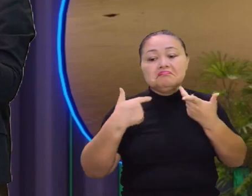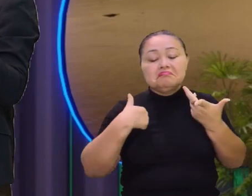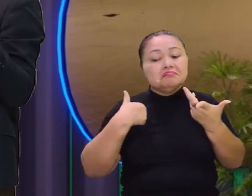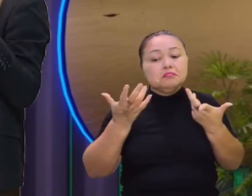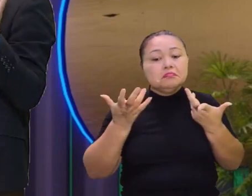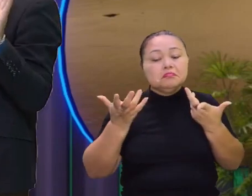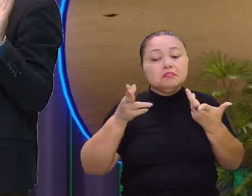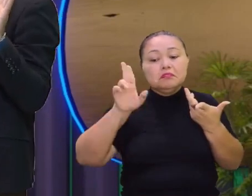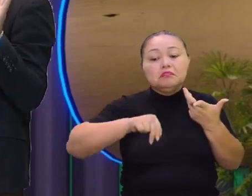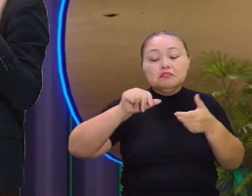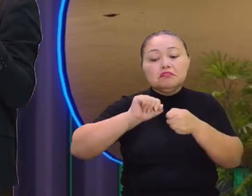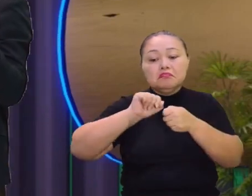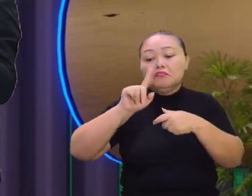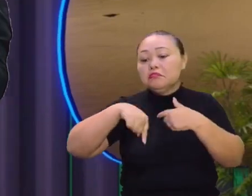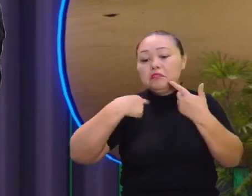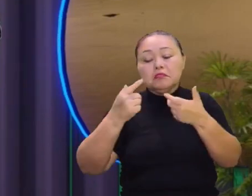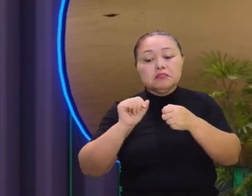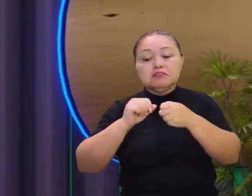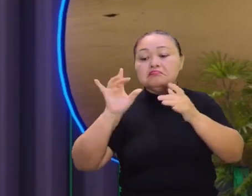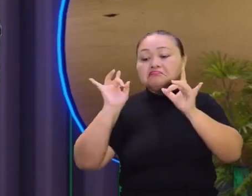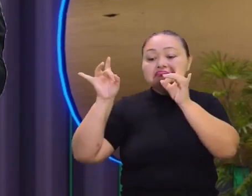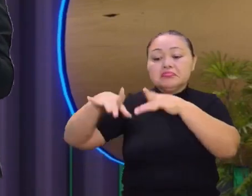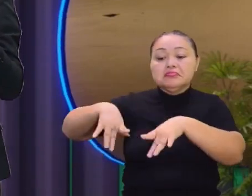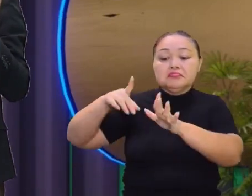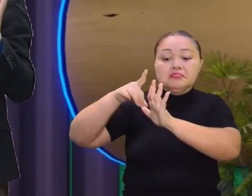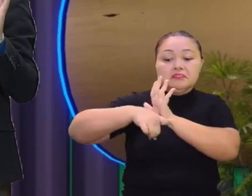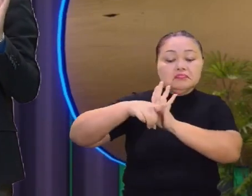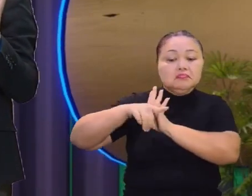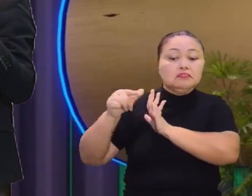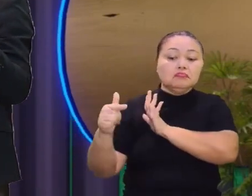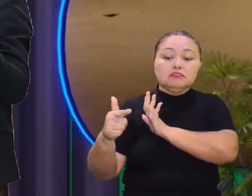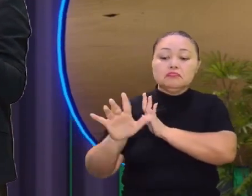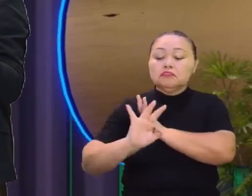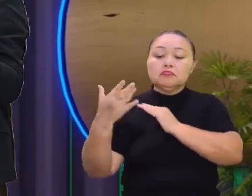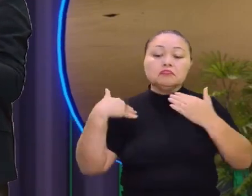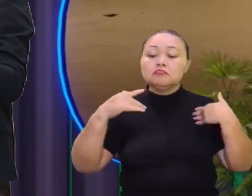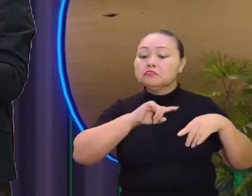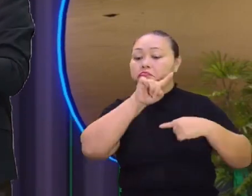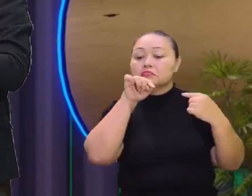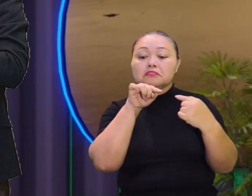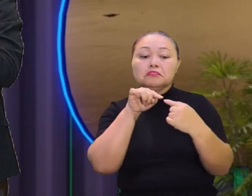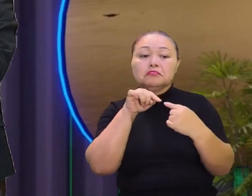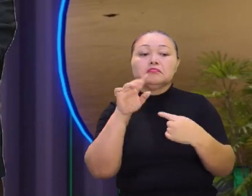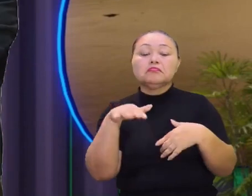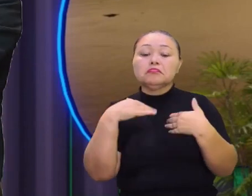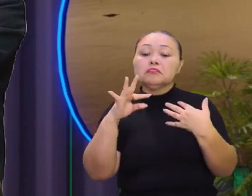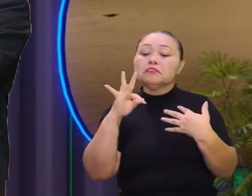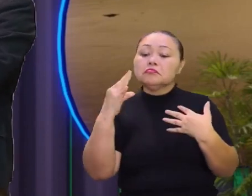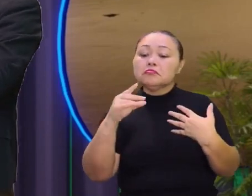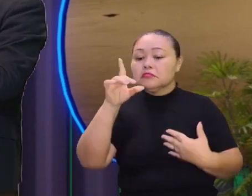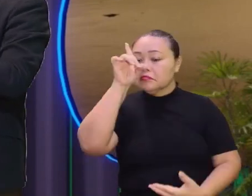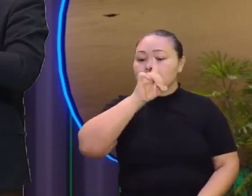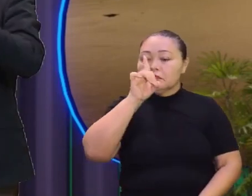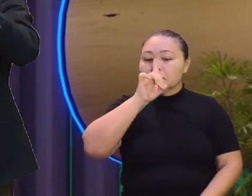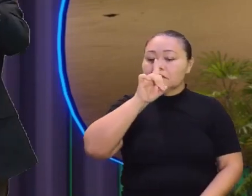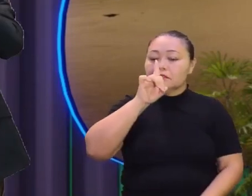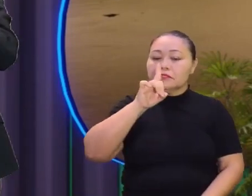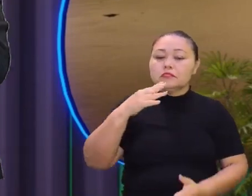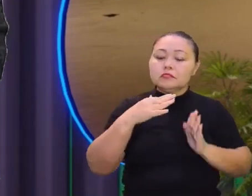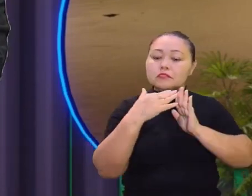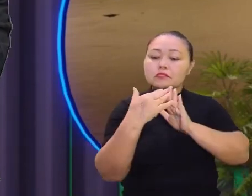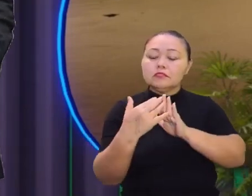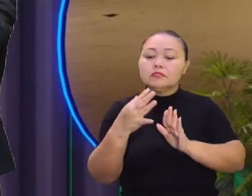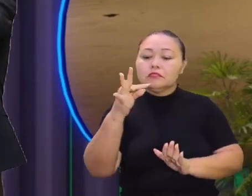pessoal nunca mais botou o trem para funcionar, abandonaram. Né? Não tem mais nem fins turísticos. E todo domingo, eu morava